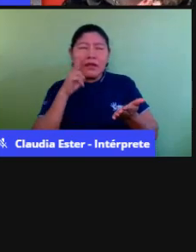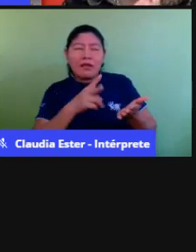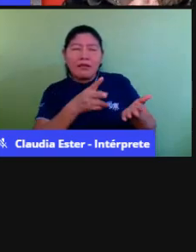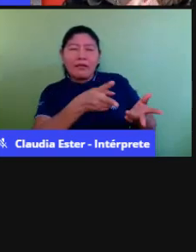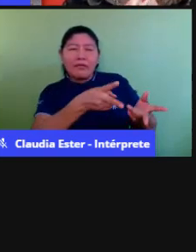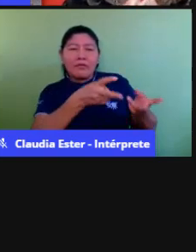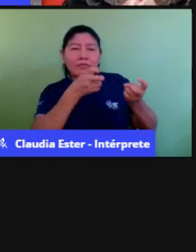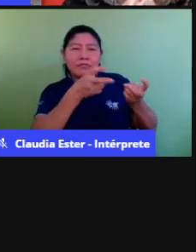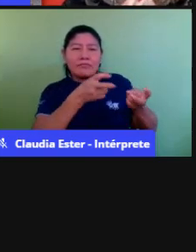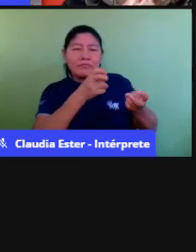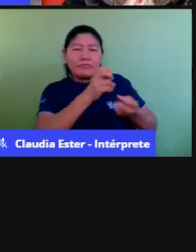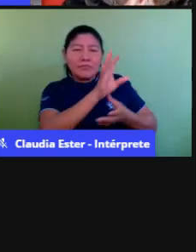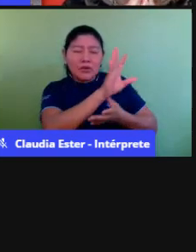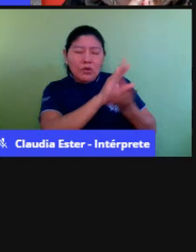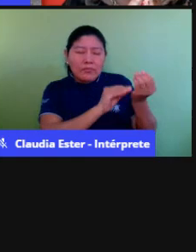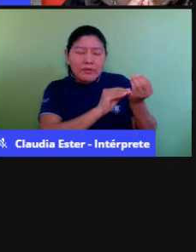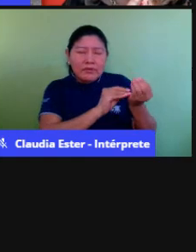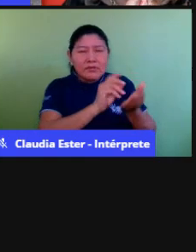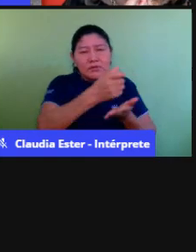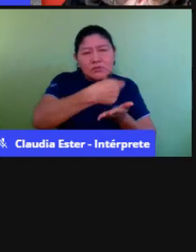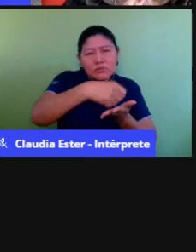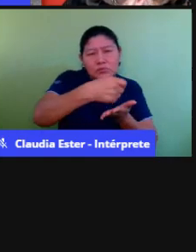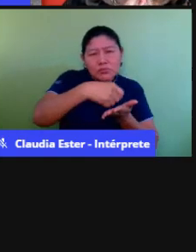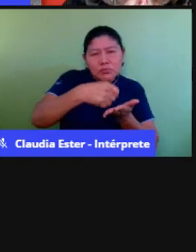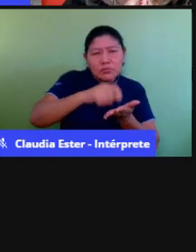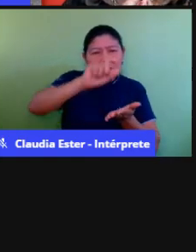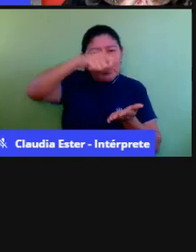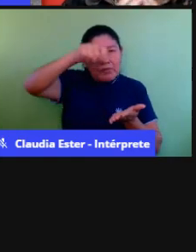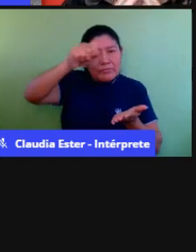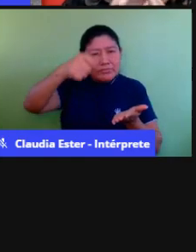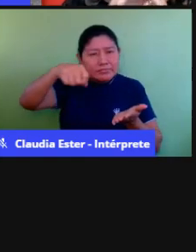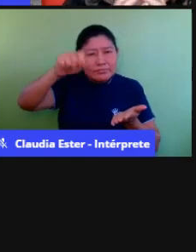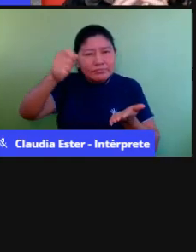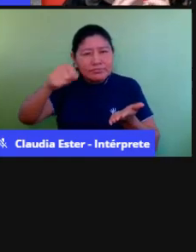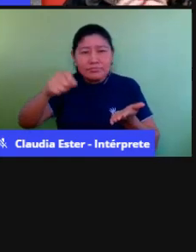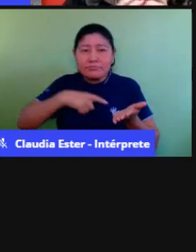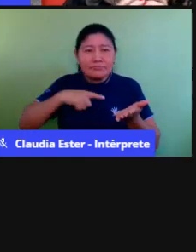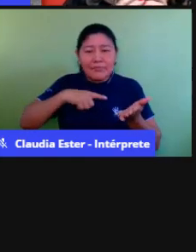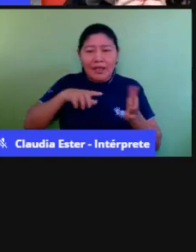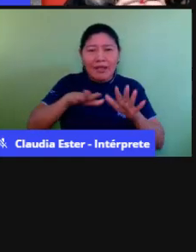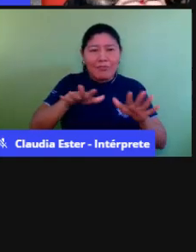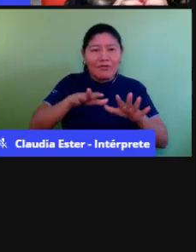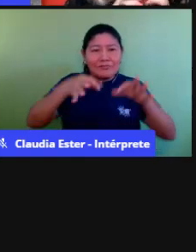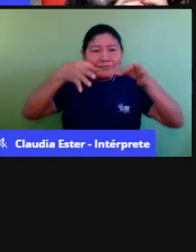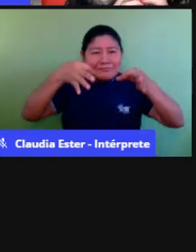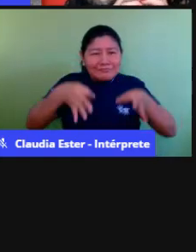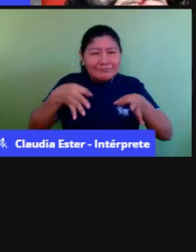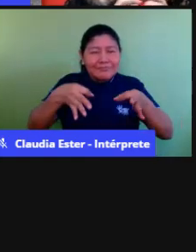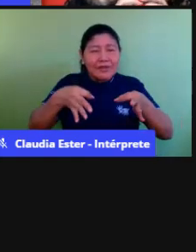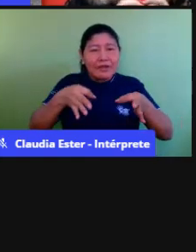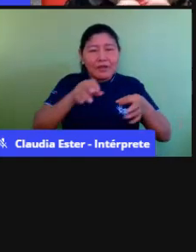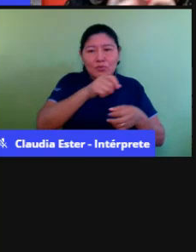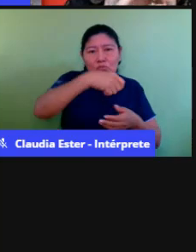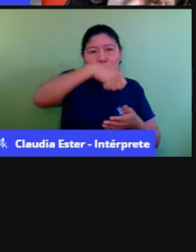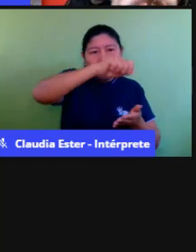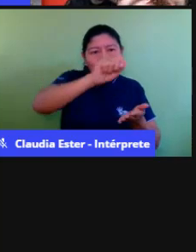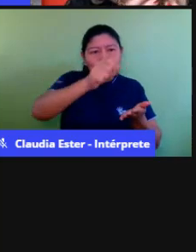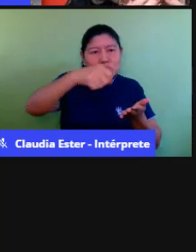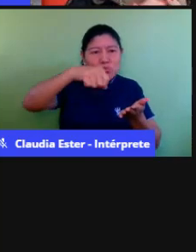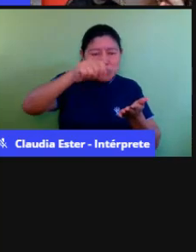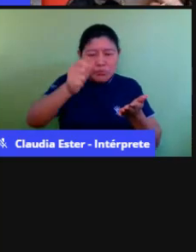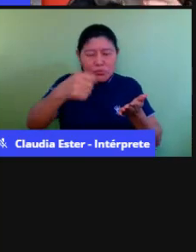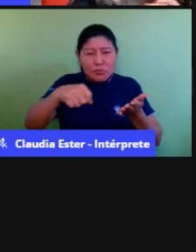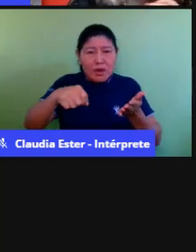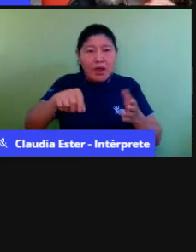adulto. Criança arrisca por impulso, sem direção certa. Nem sempre segue os movimentos. Mas a criança, ela mantém